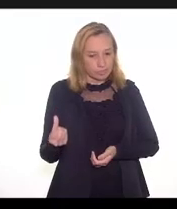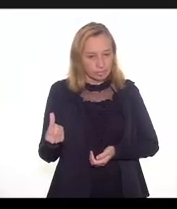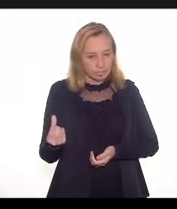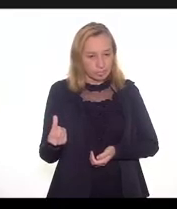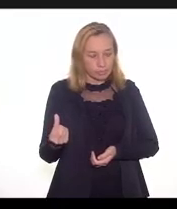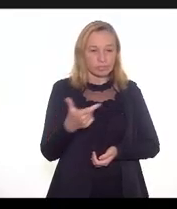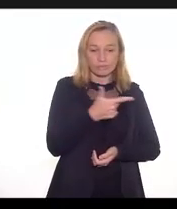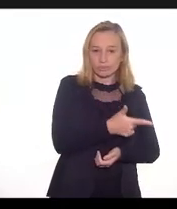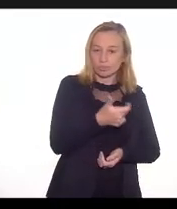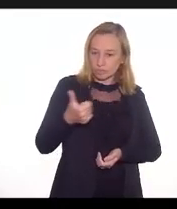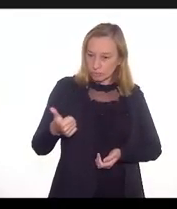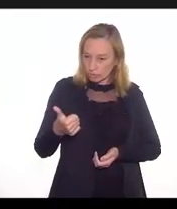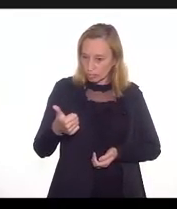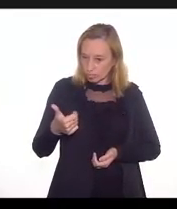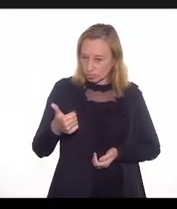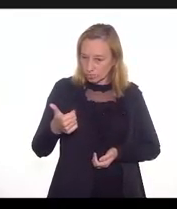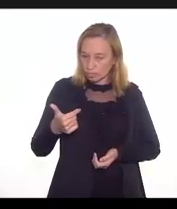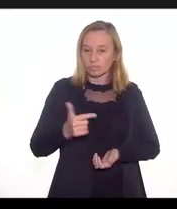1576/2012,